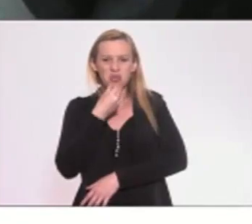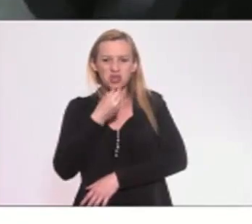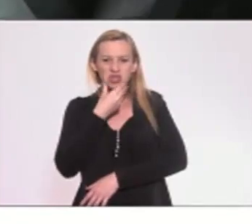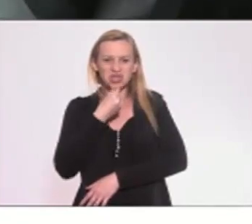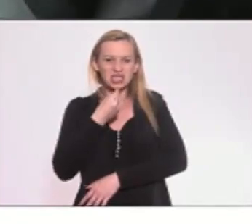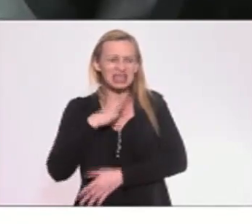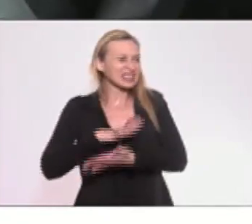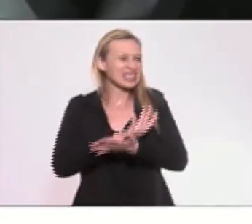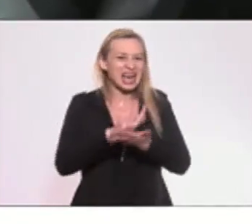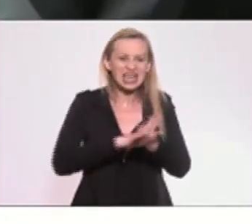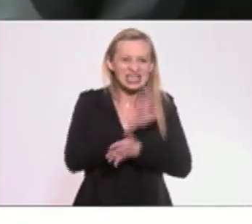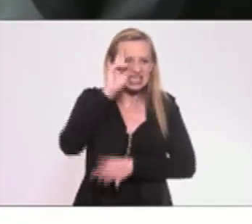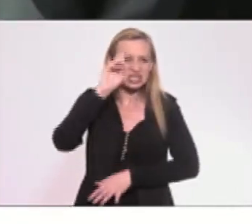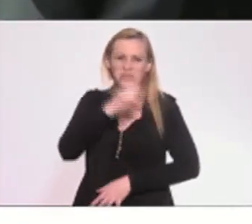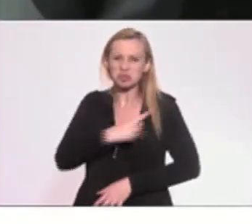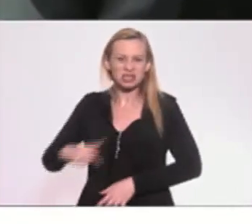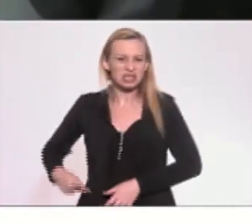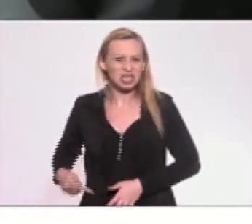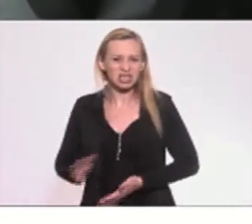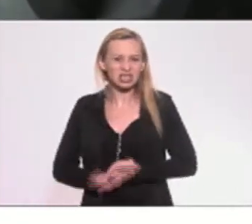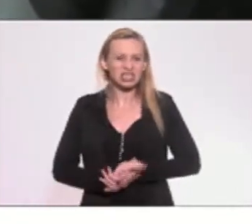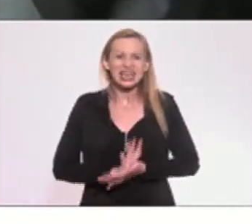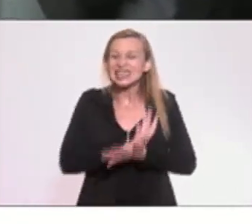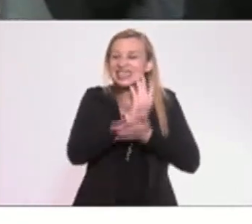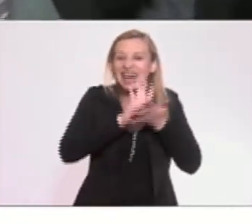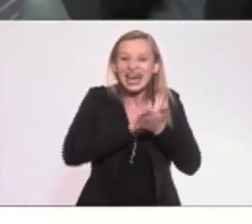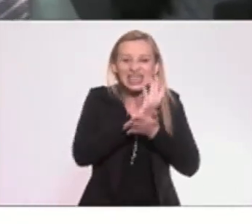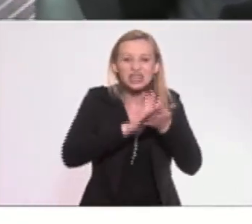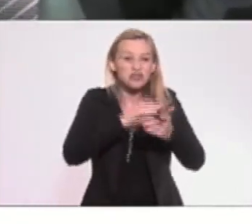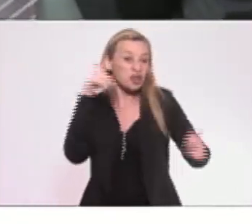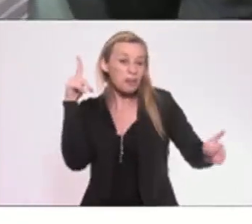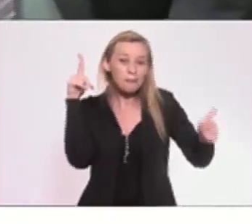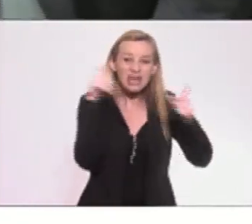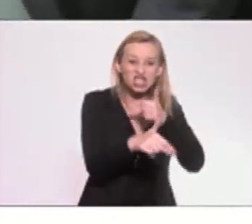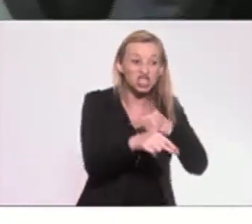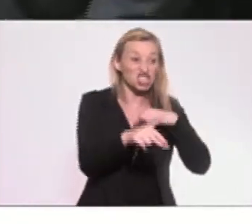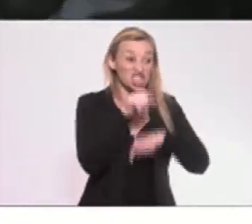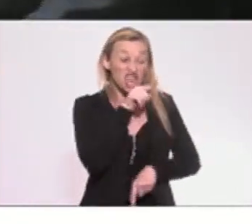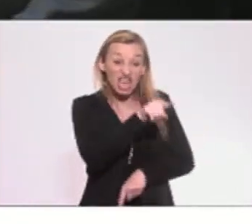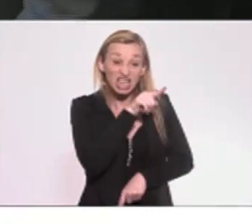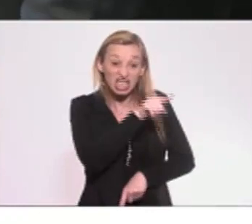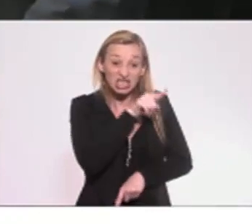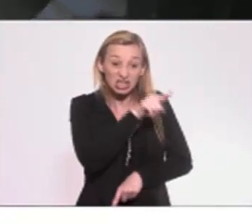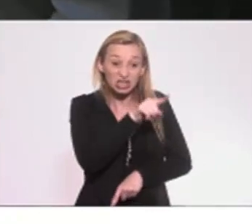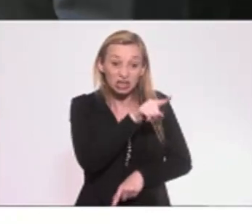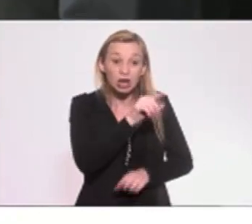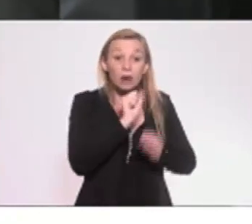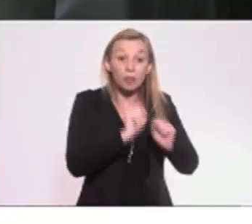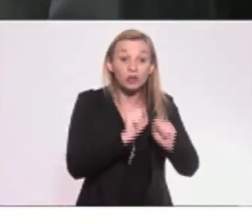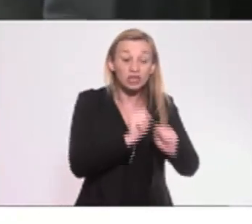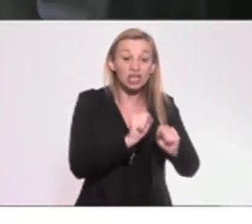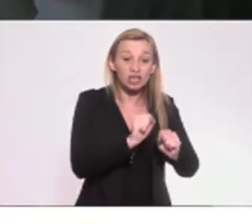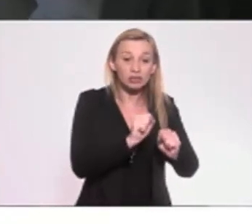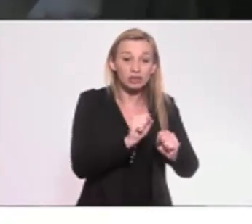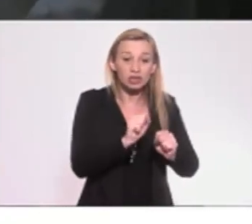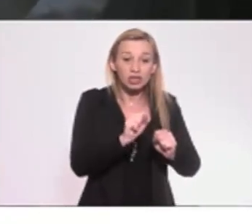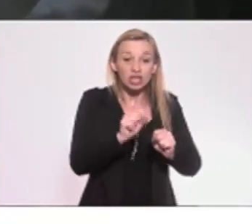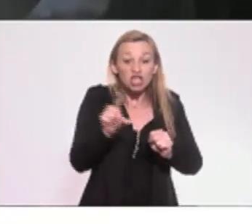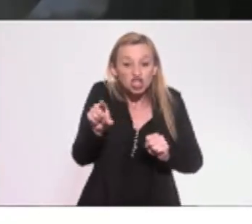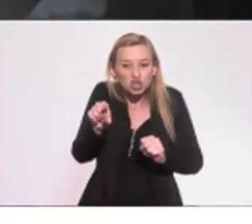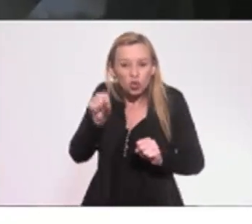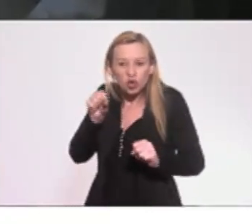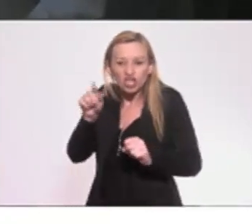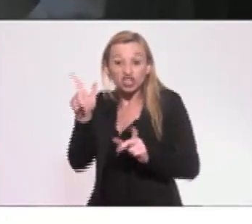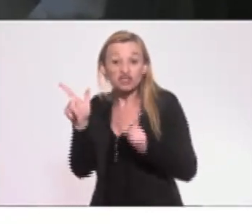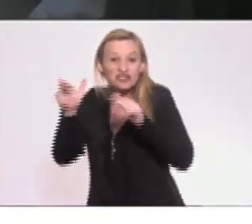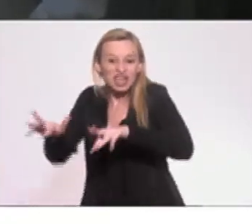Nada, senhor presidente, foi capaz de fazer com que eles, podendo tomar um rumo